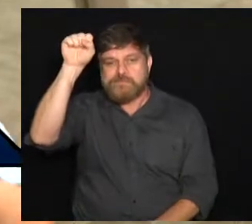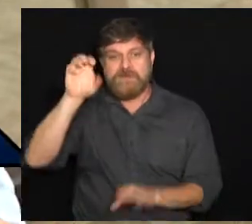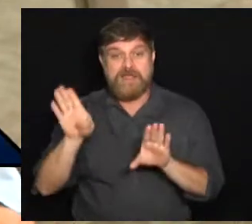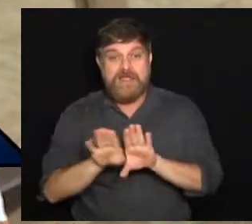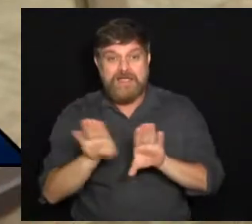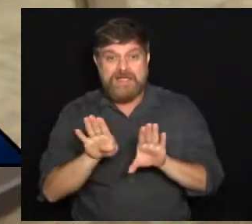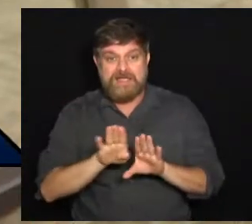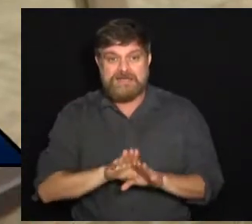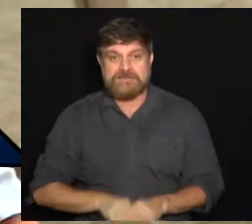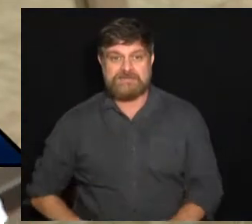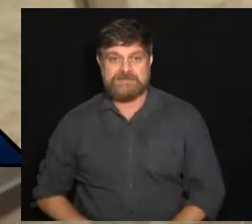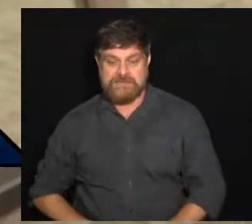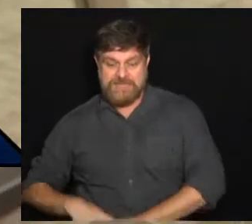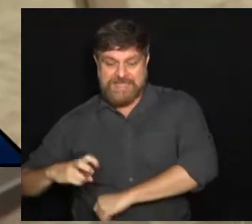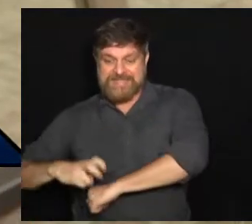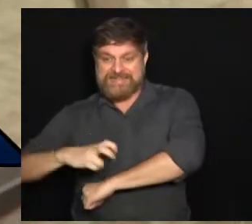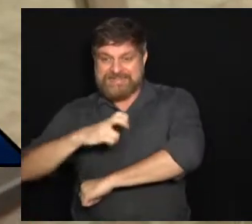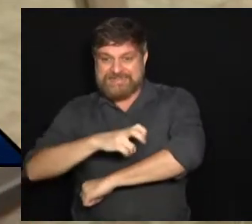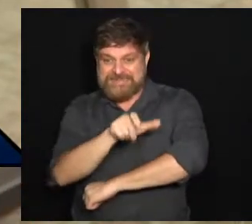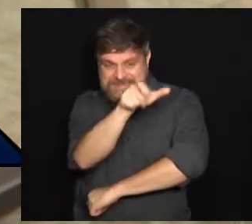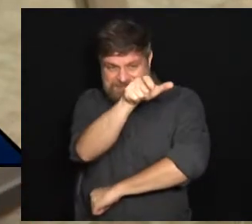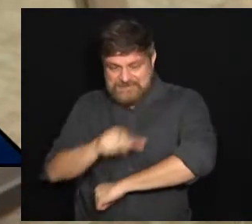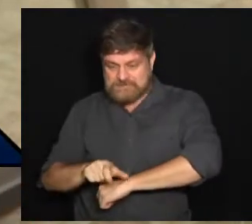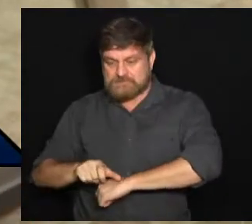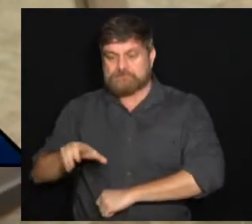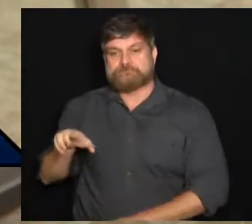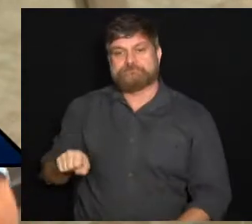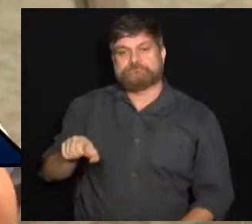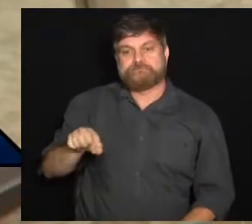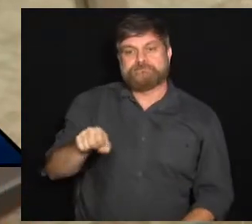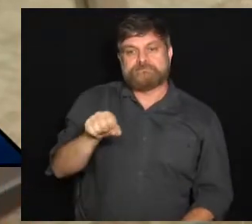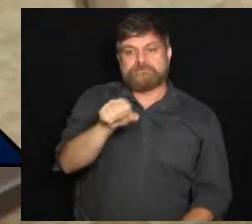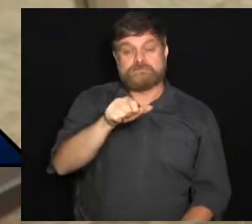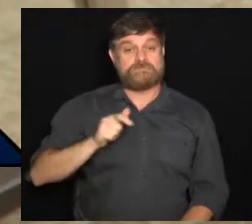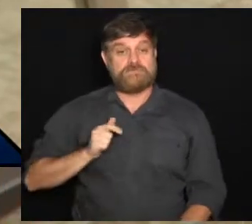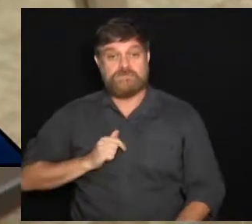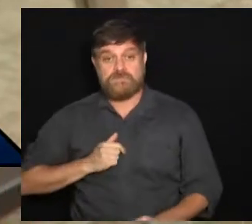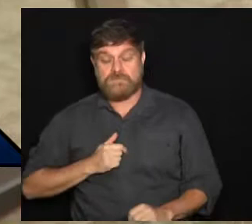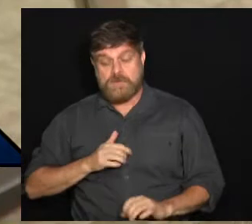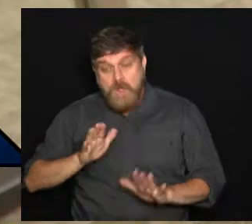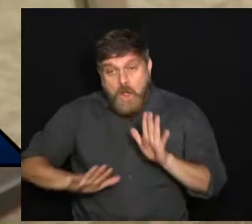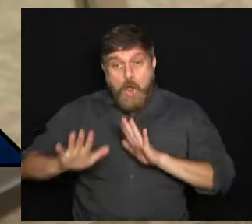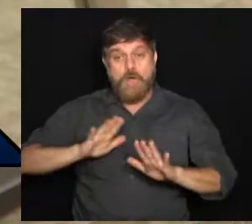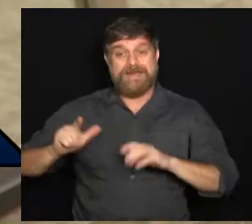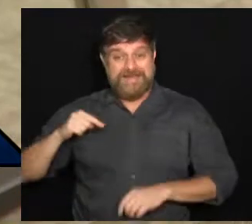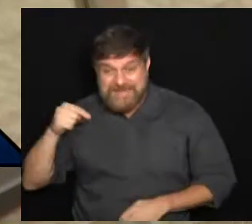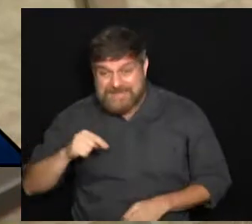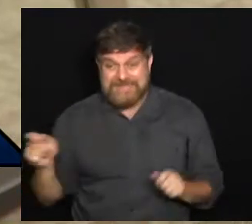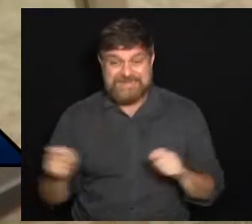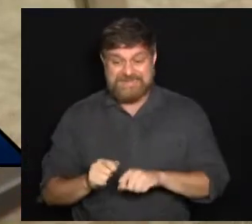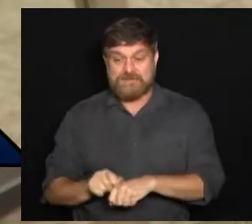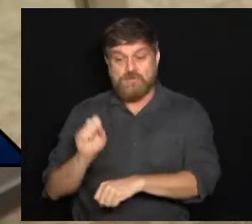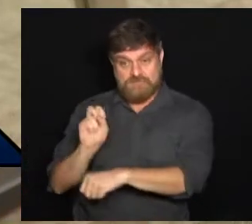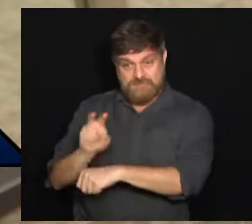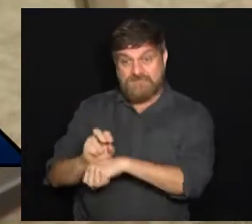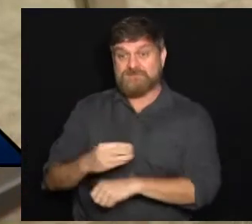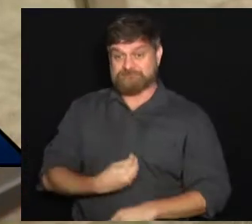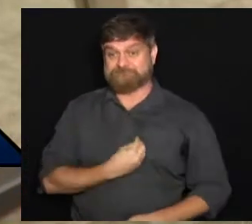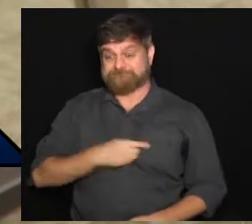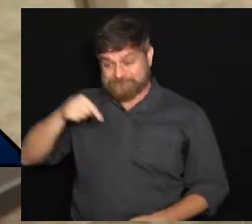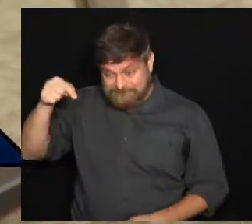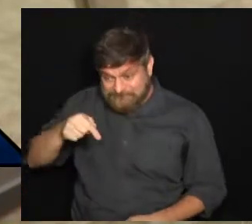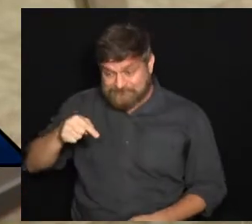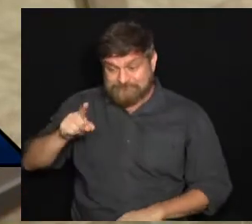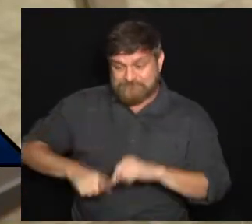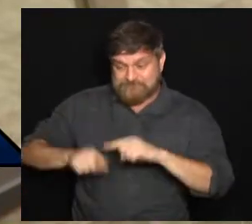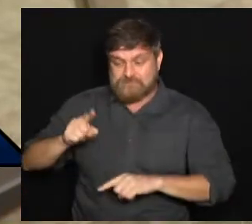corrimões de escadarias, tudo isso são objetos particularmente propícios para segurar o vírus. E aí, Mirna, falando sobre essa